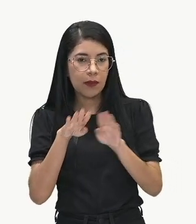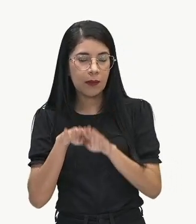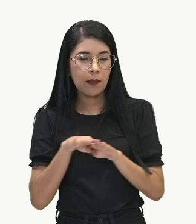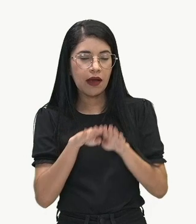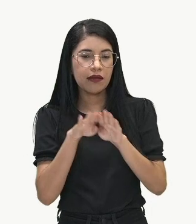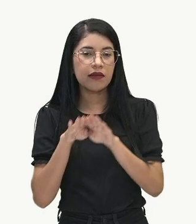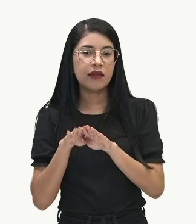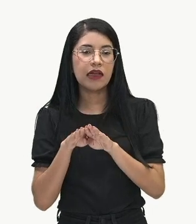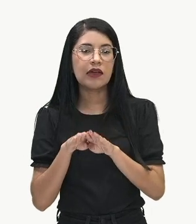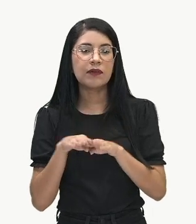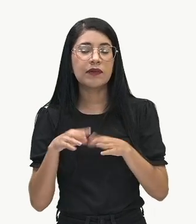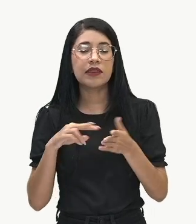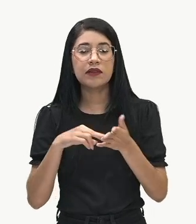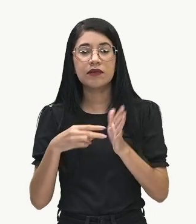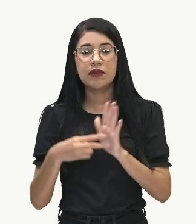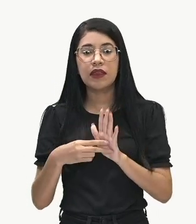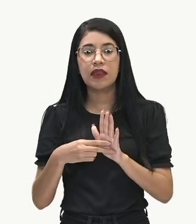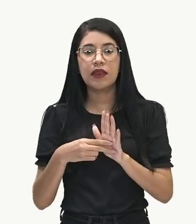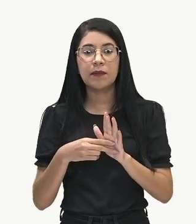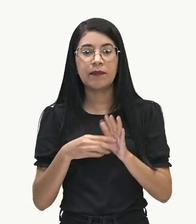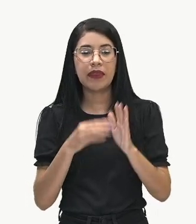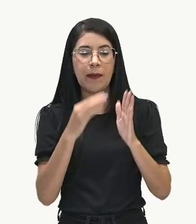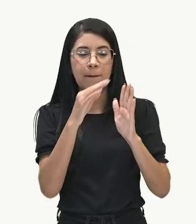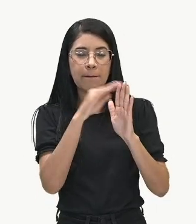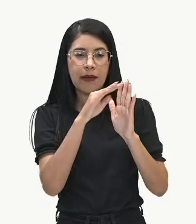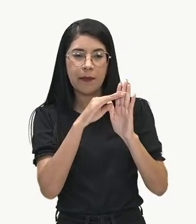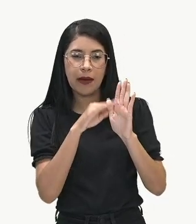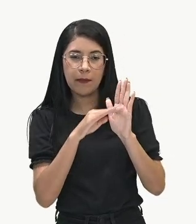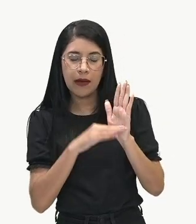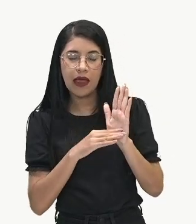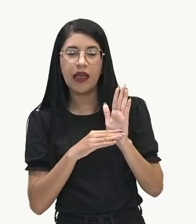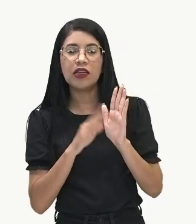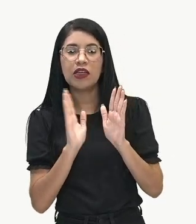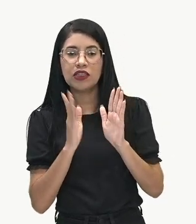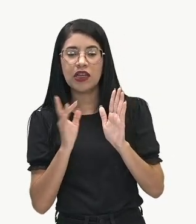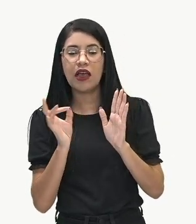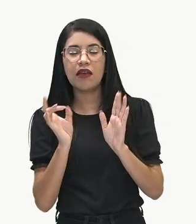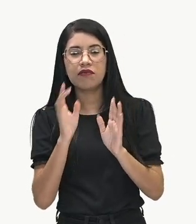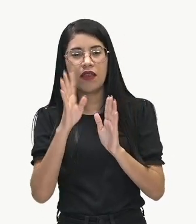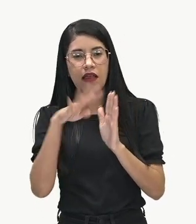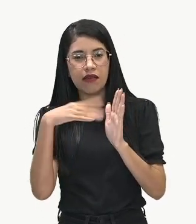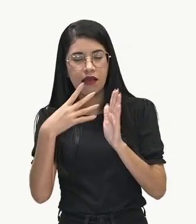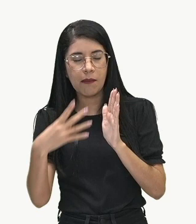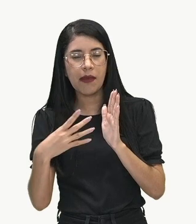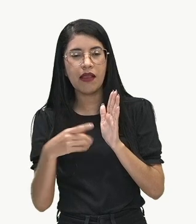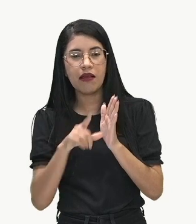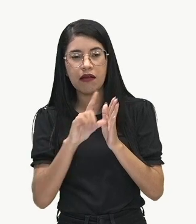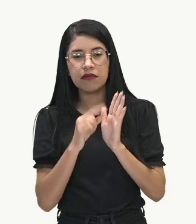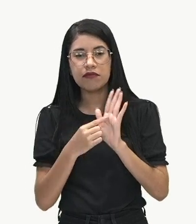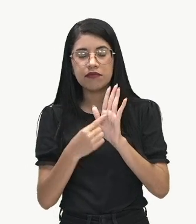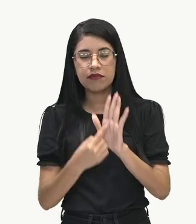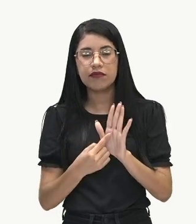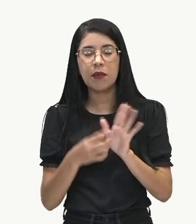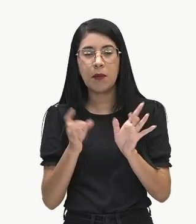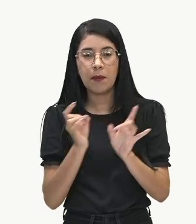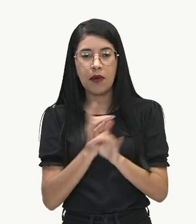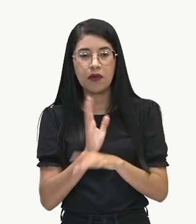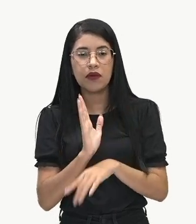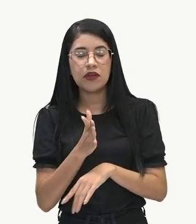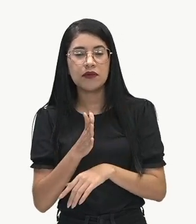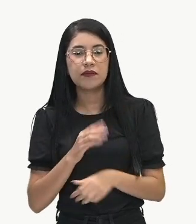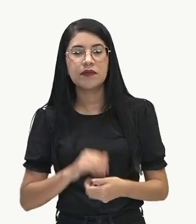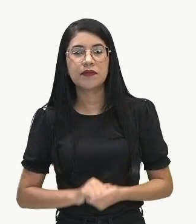esses caras vêm daquela tabela que eu mostrei para vocês de entalpia de formação. E aqui nós temos